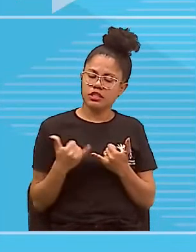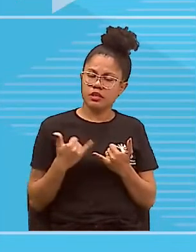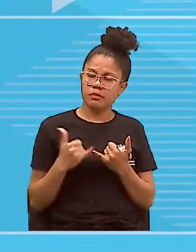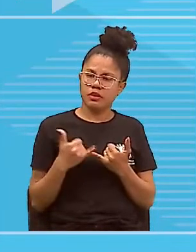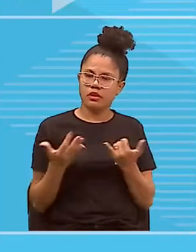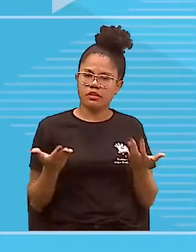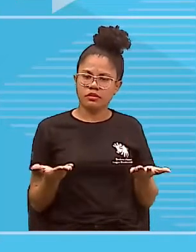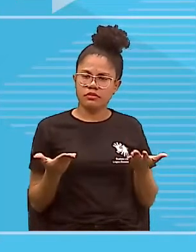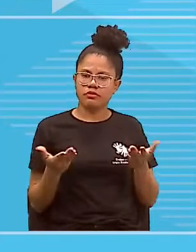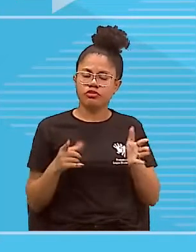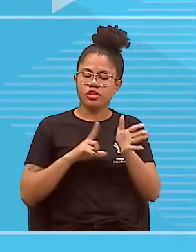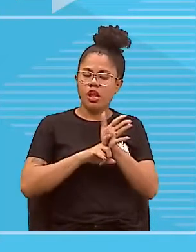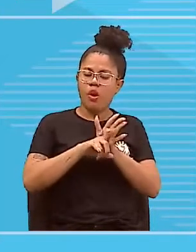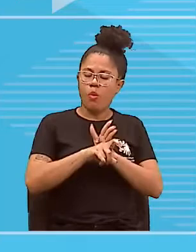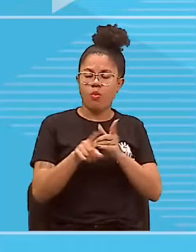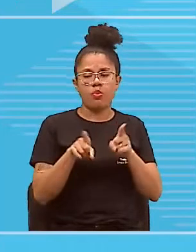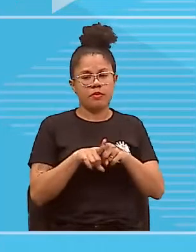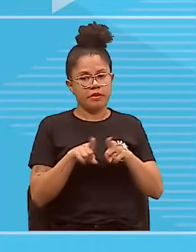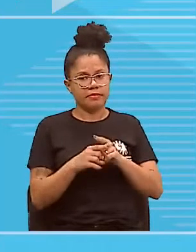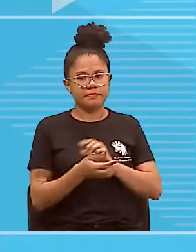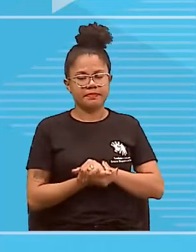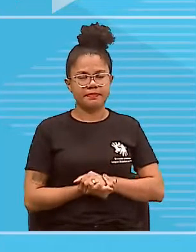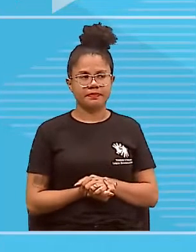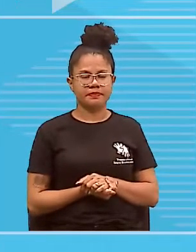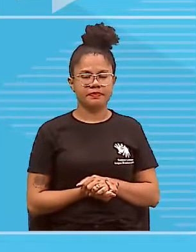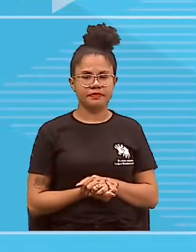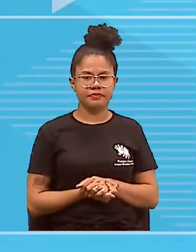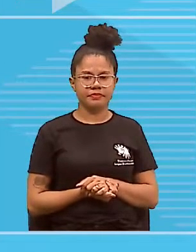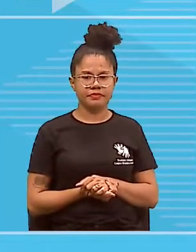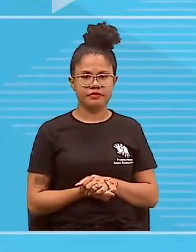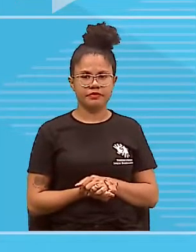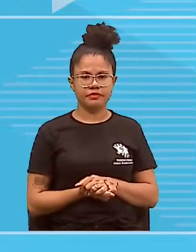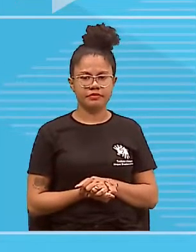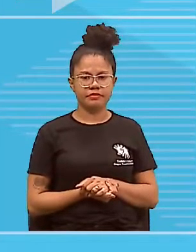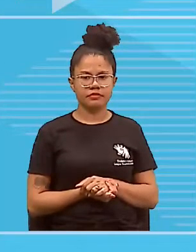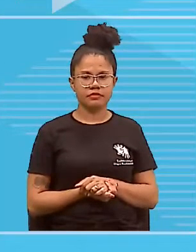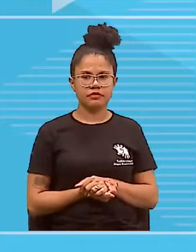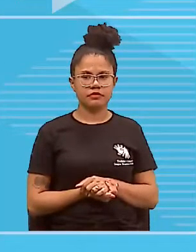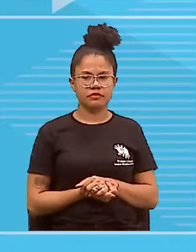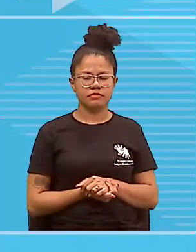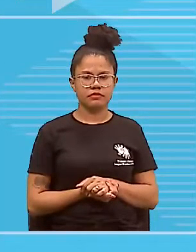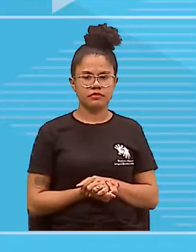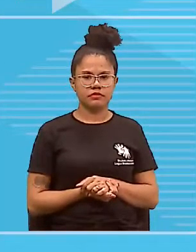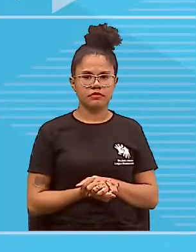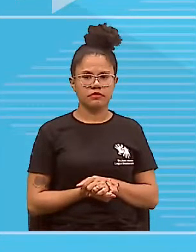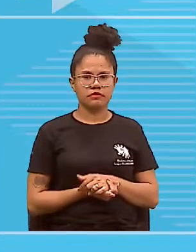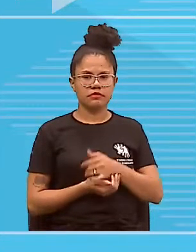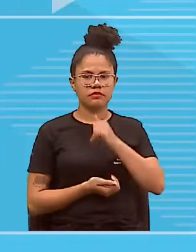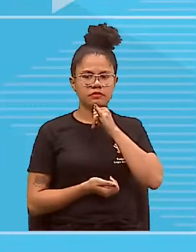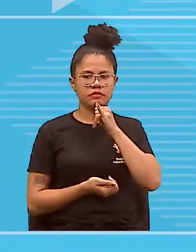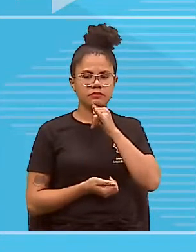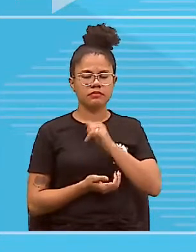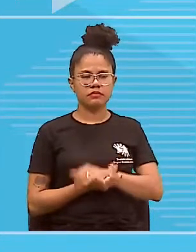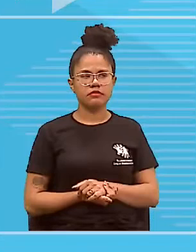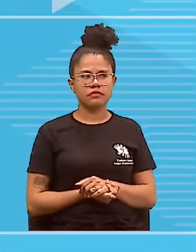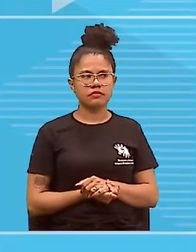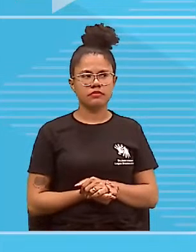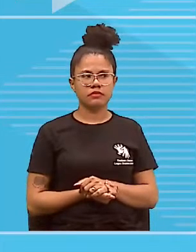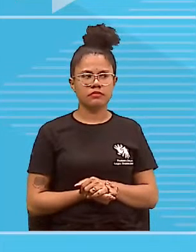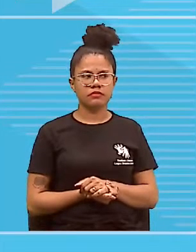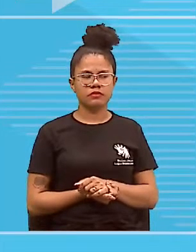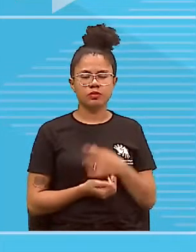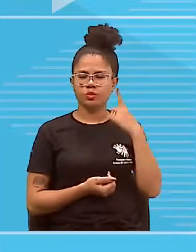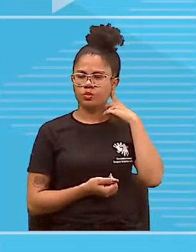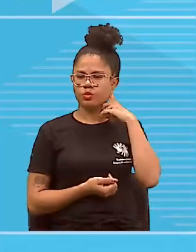ondas Tá bom então se imaginou isso por exemplo colocar aqui